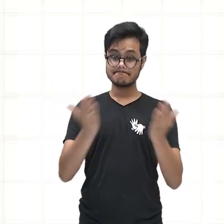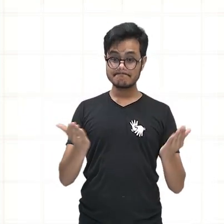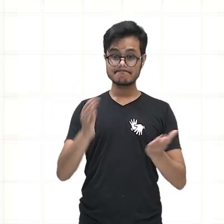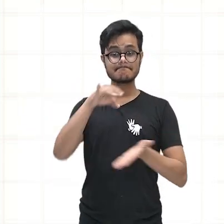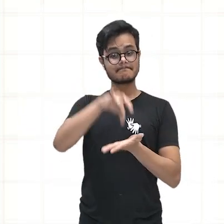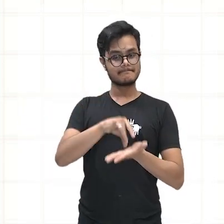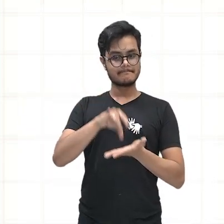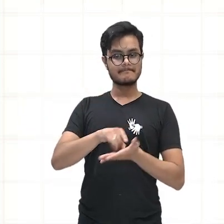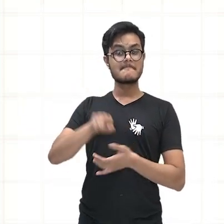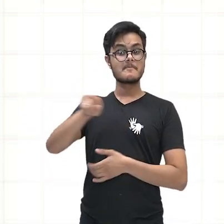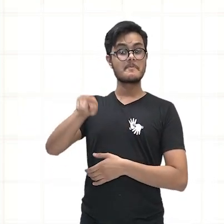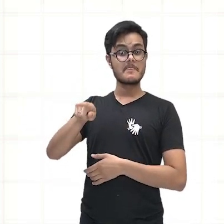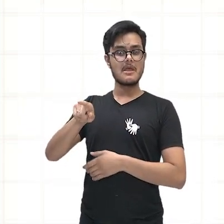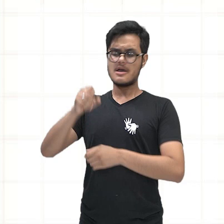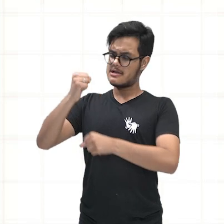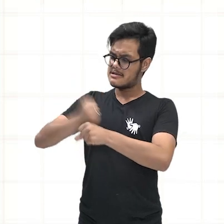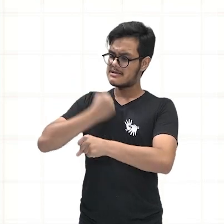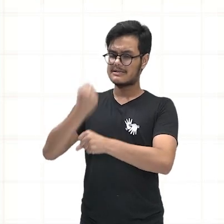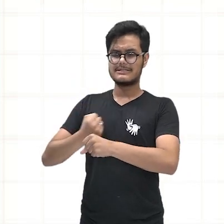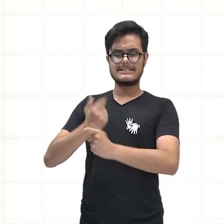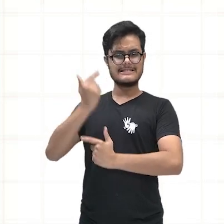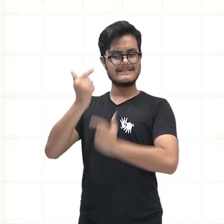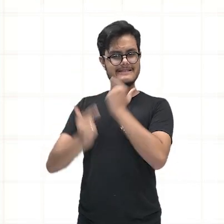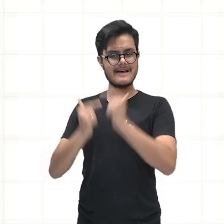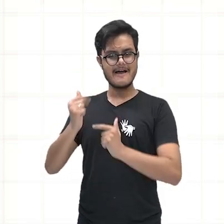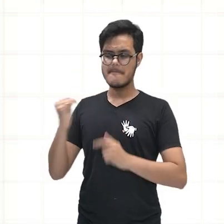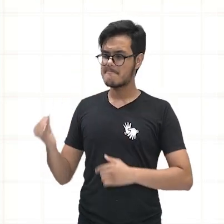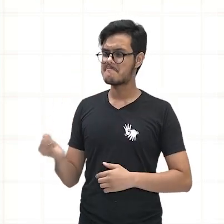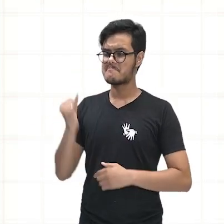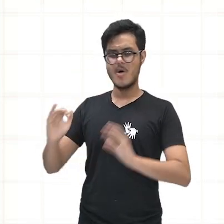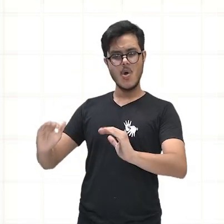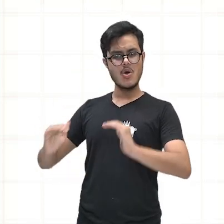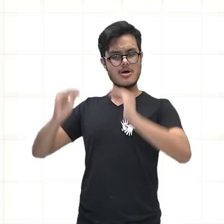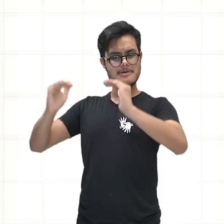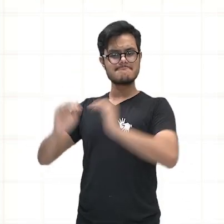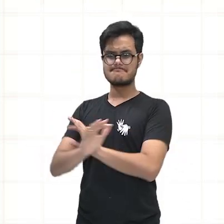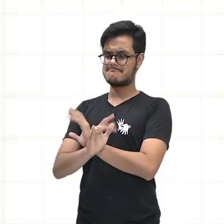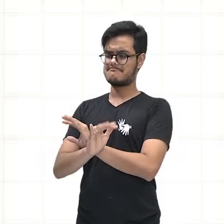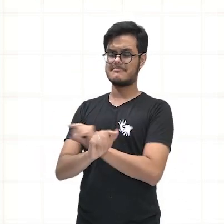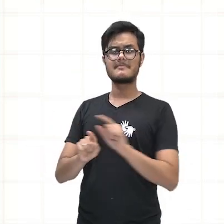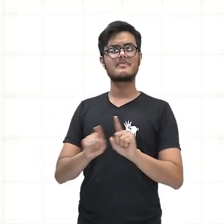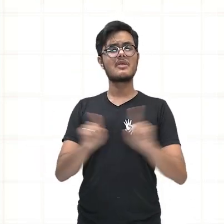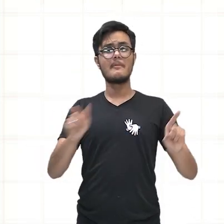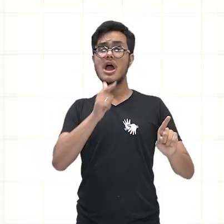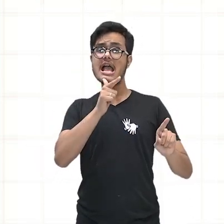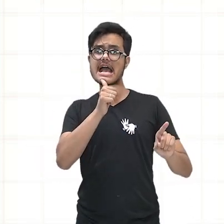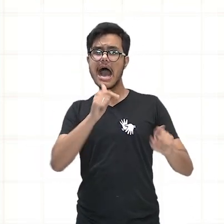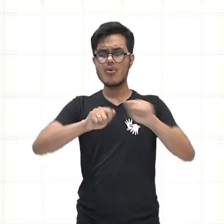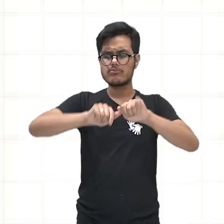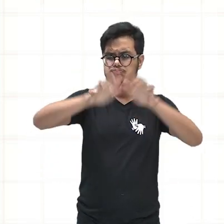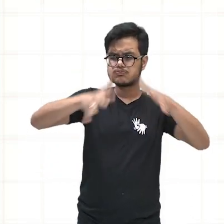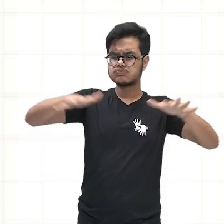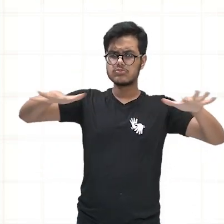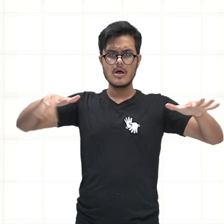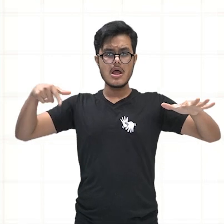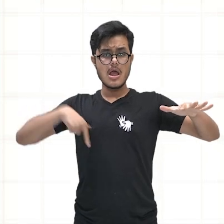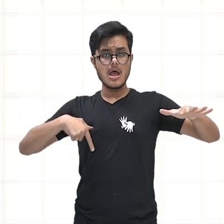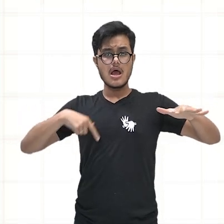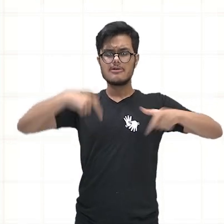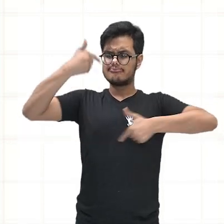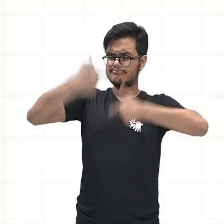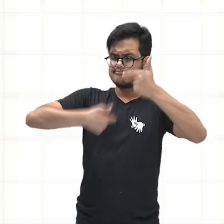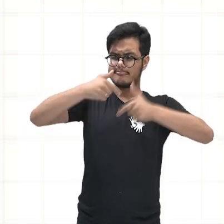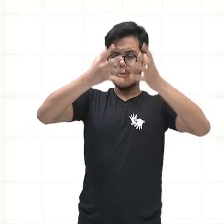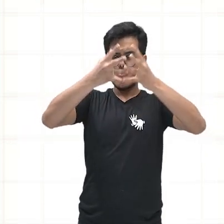seriam realizadas obras importantes na cidade como a drenagem de pântanos a construção de redes de